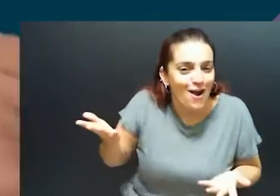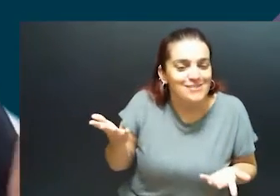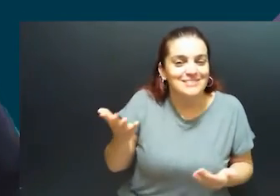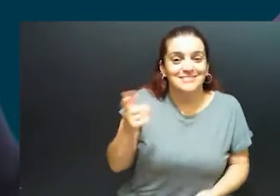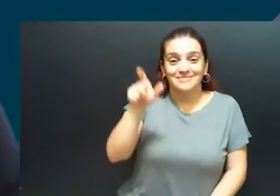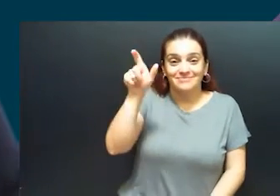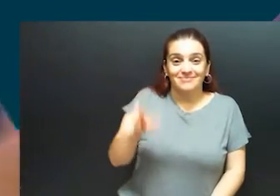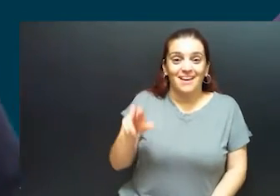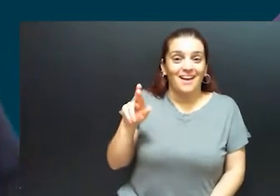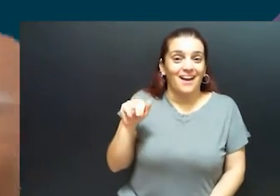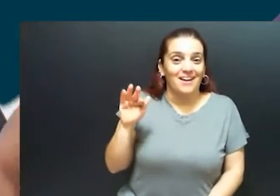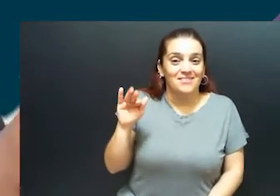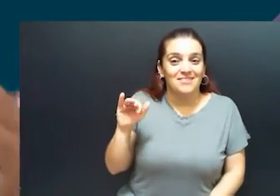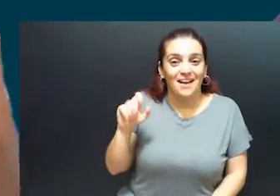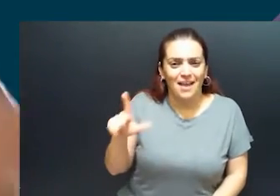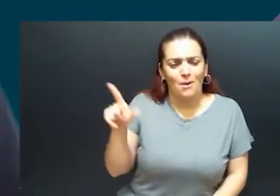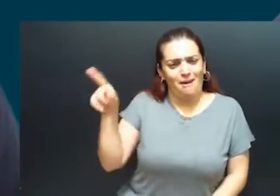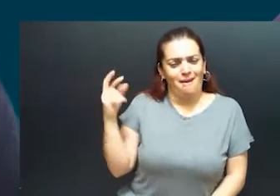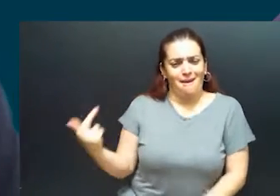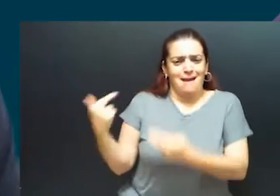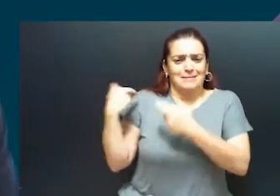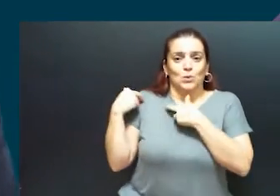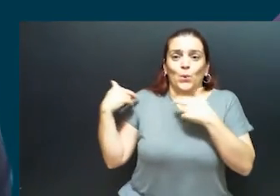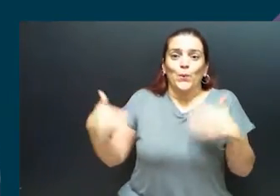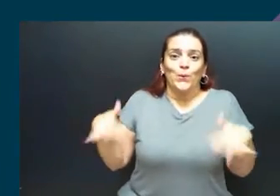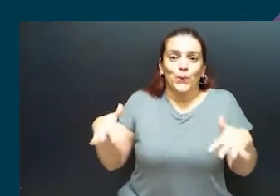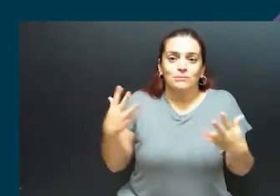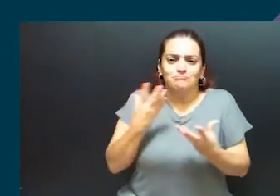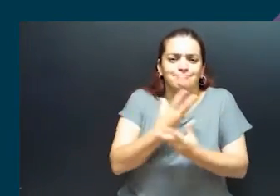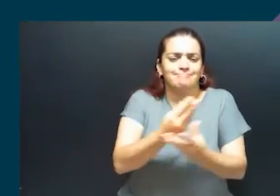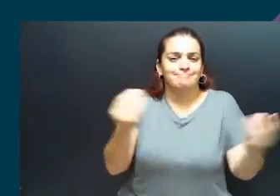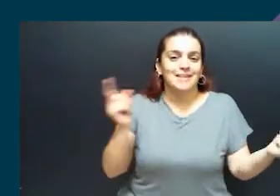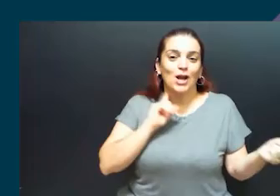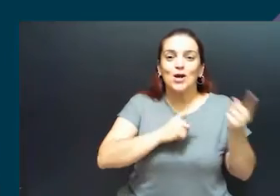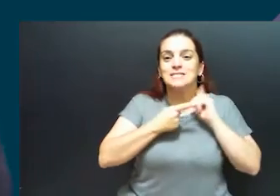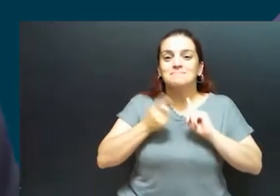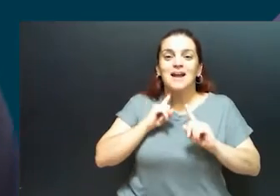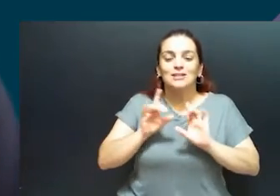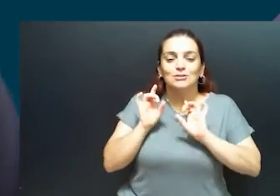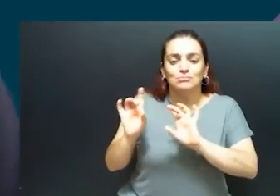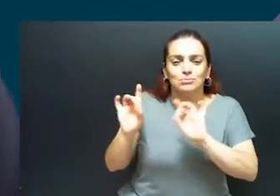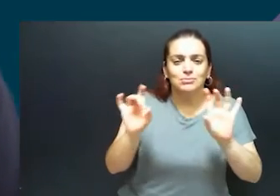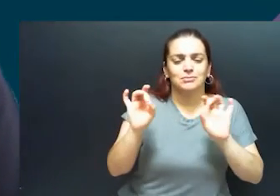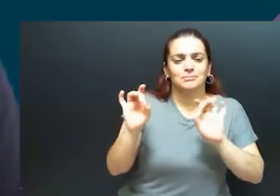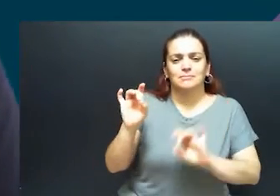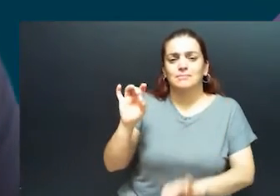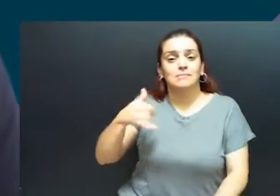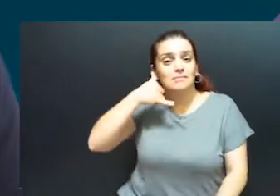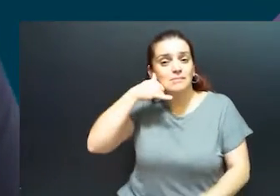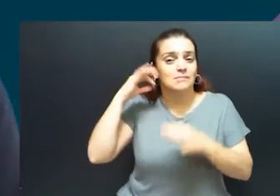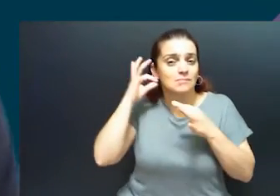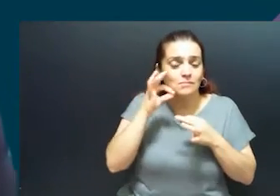hoje é Rafael Aldai, que foi responsável por grandes produtos nos setores de cosméticos, e-commerce, telecom, finanças e